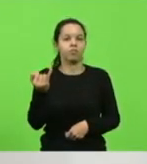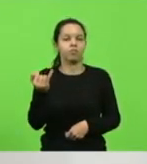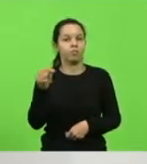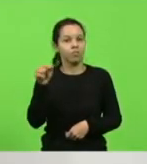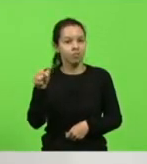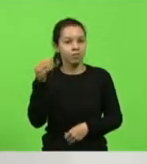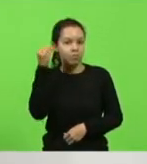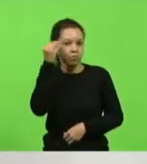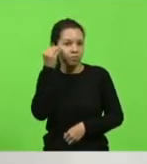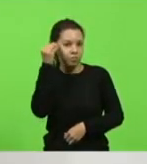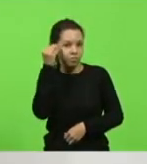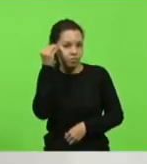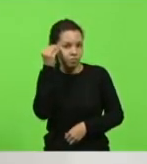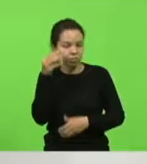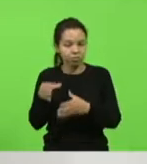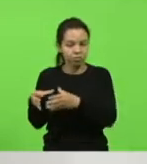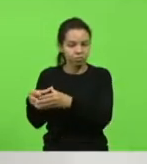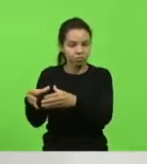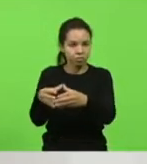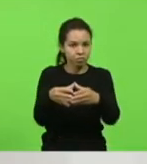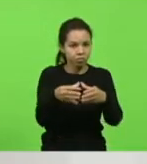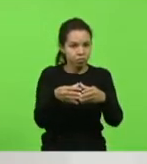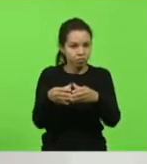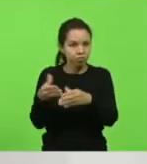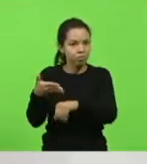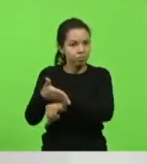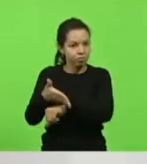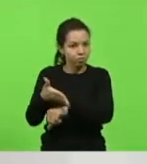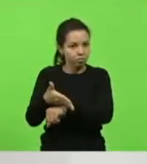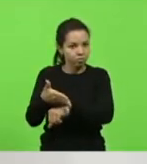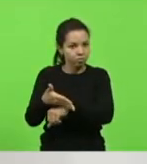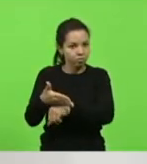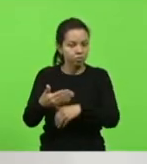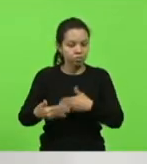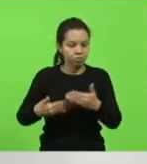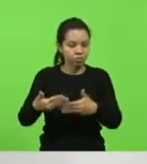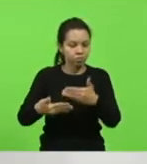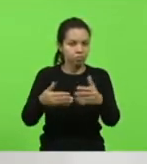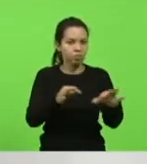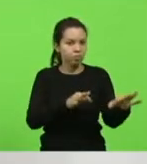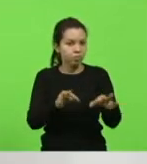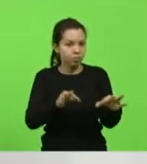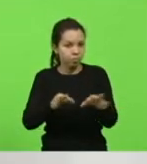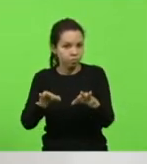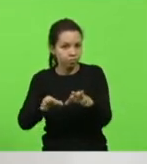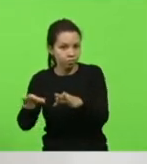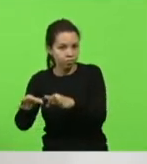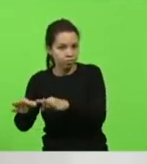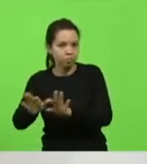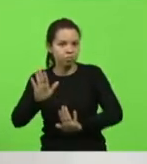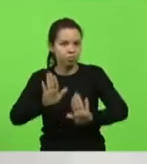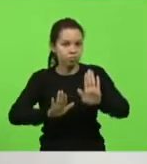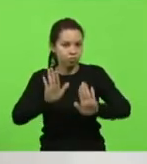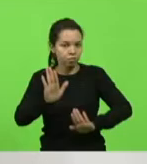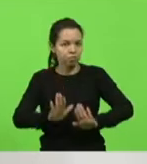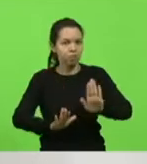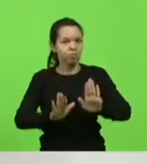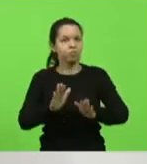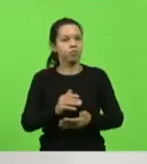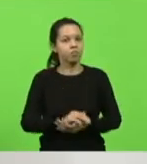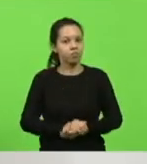compartilhada entre os órgãos participantes na fase de planejamento das licitações com Esse instrumento